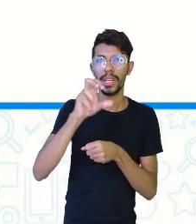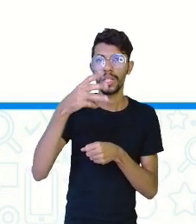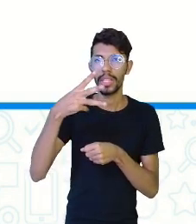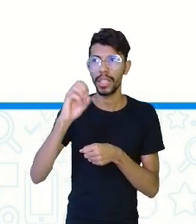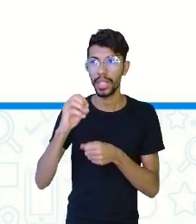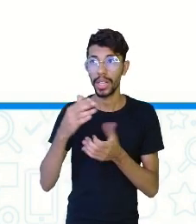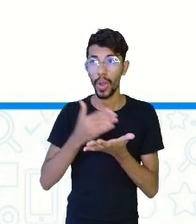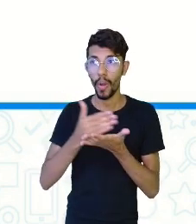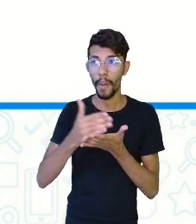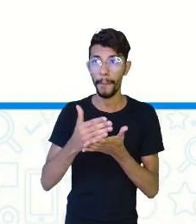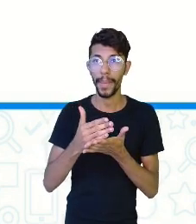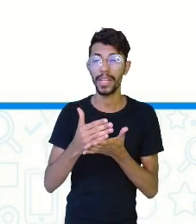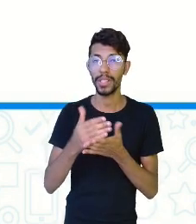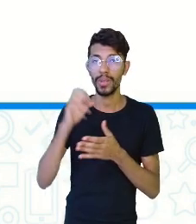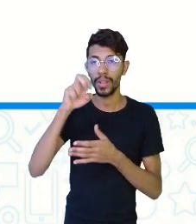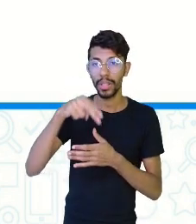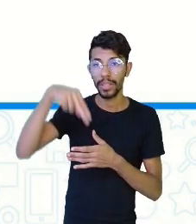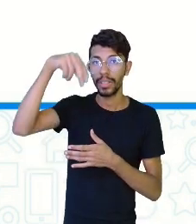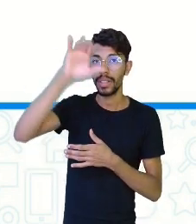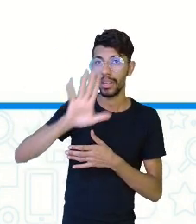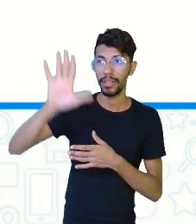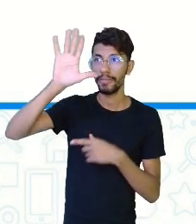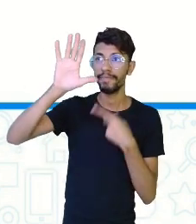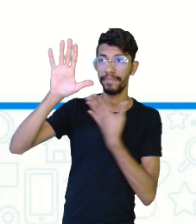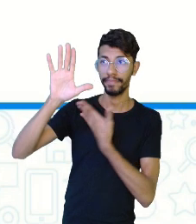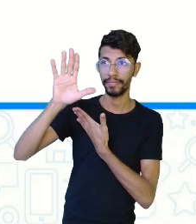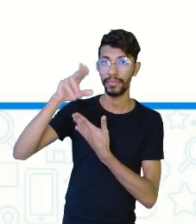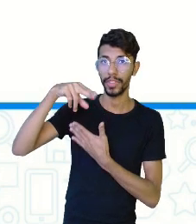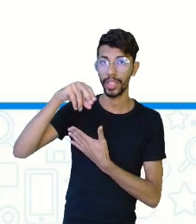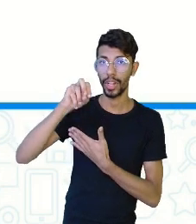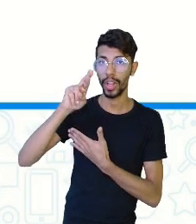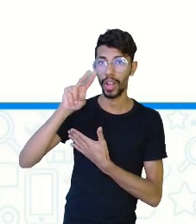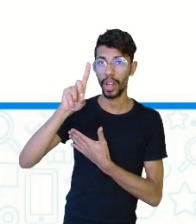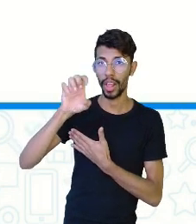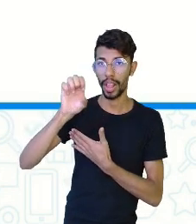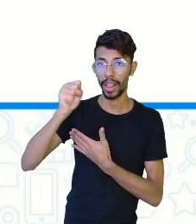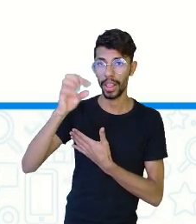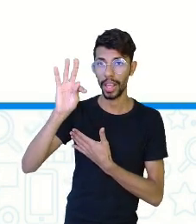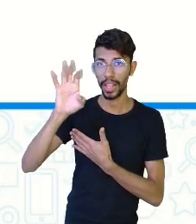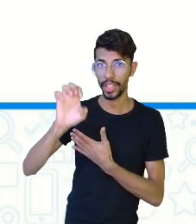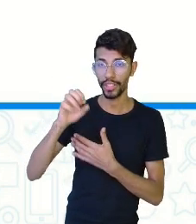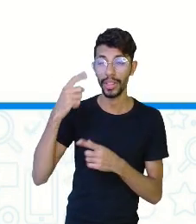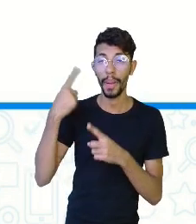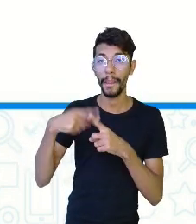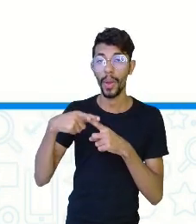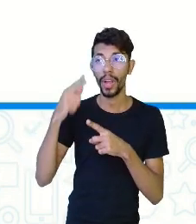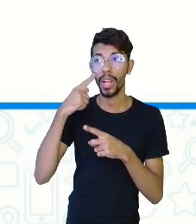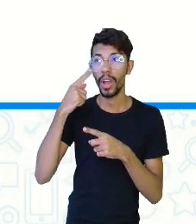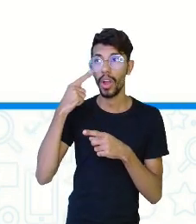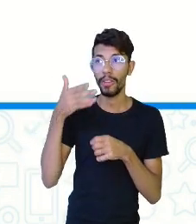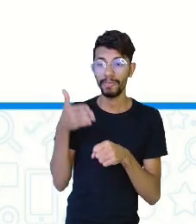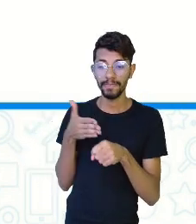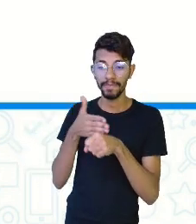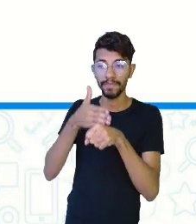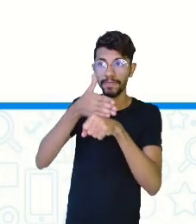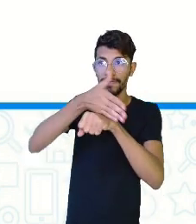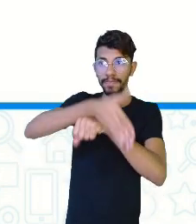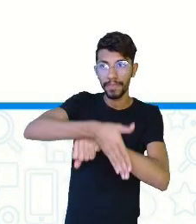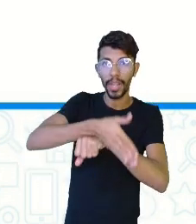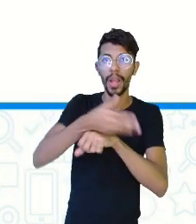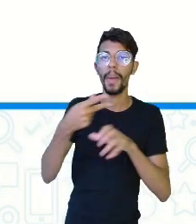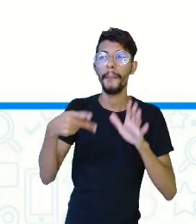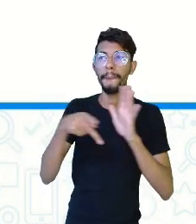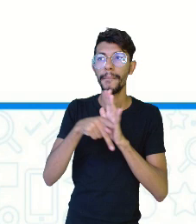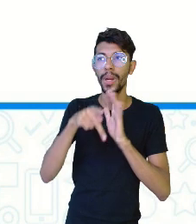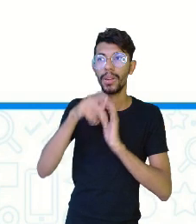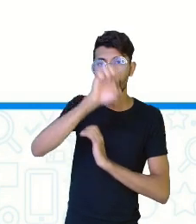pela região Nordeste. Isso porque ela foi a porta de entrada dos europeus em